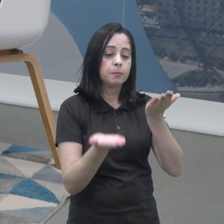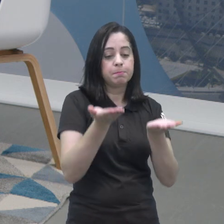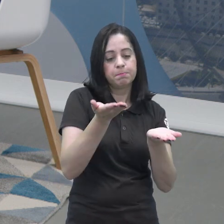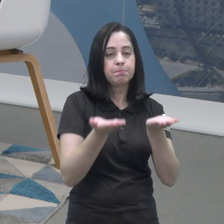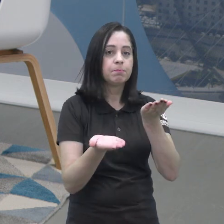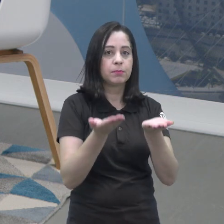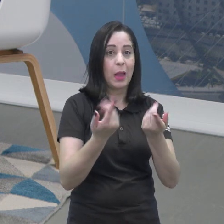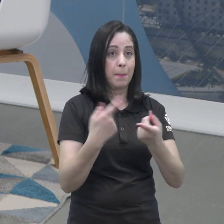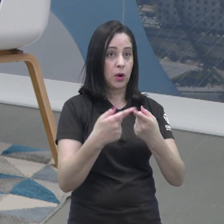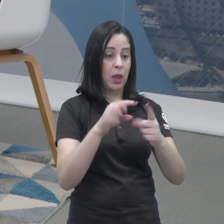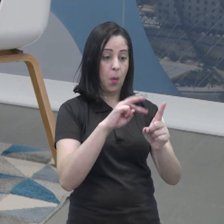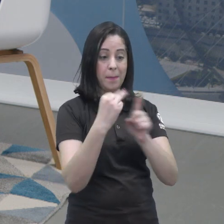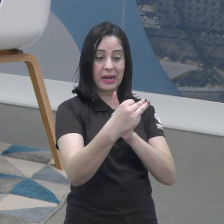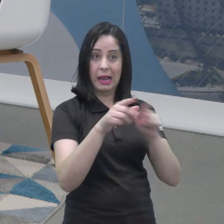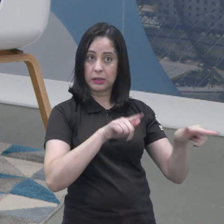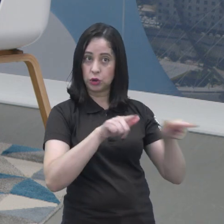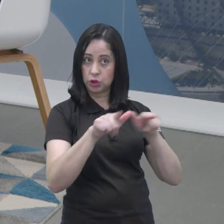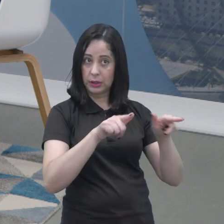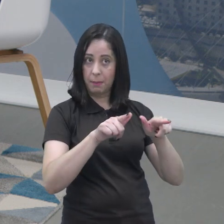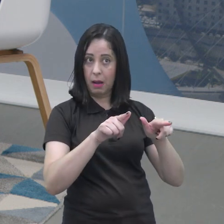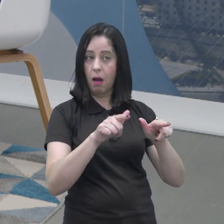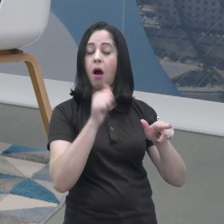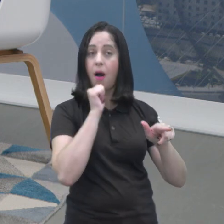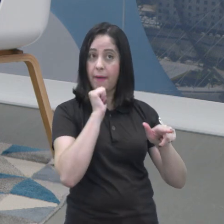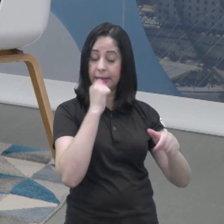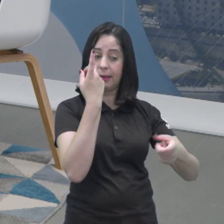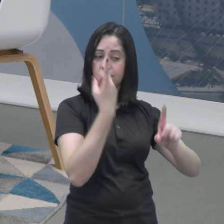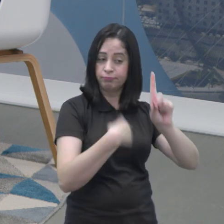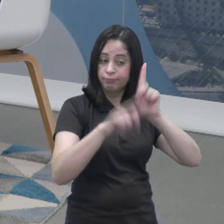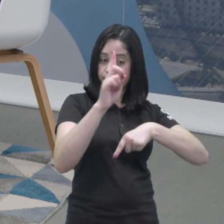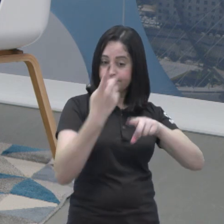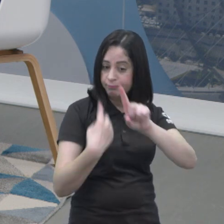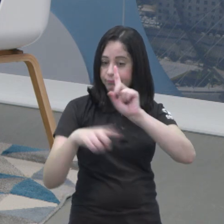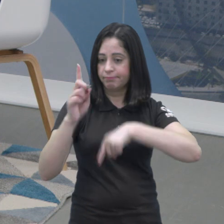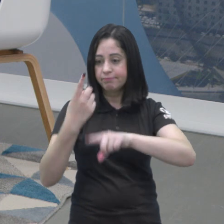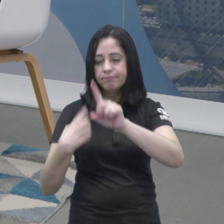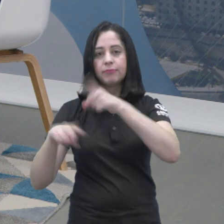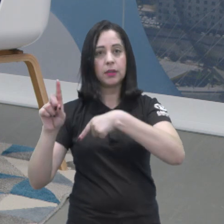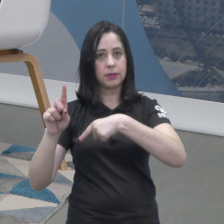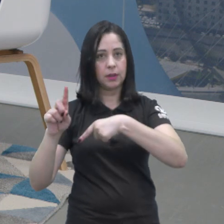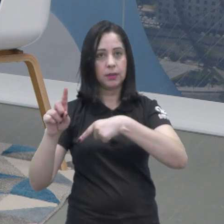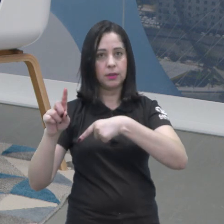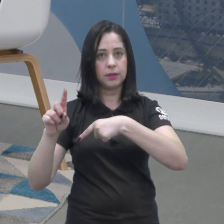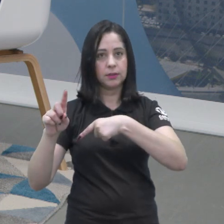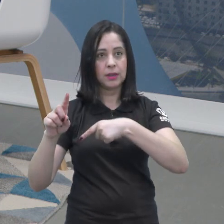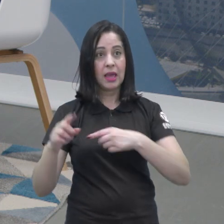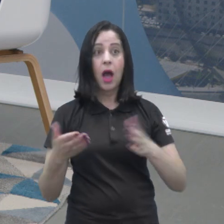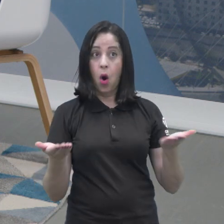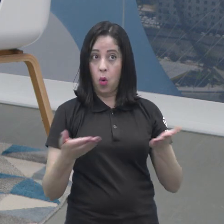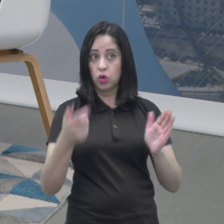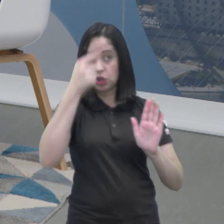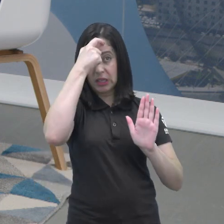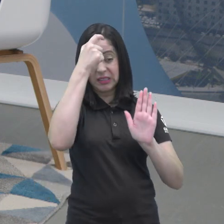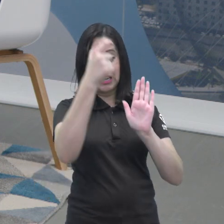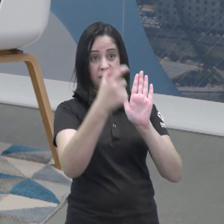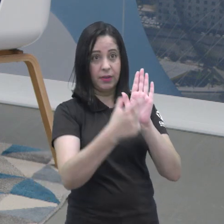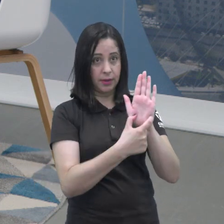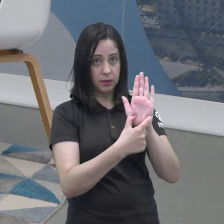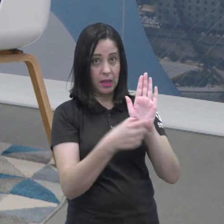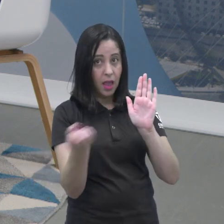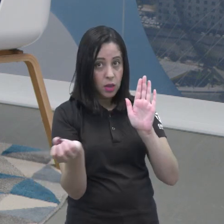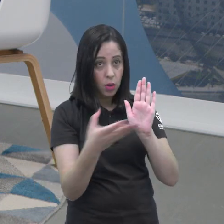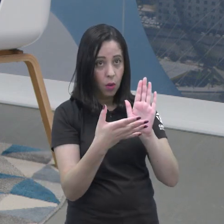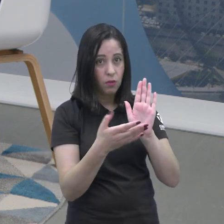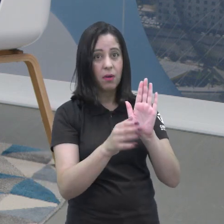coisas? Afinal, o mercado de trabalho está em constante evolução. Hoje a gente tem essa ideia de que a inteligência artificial é a